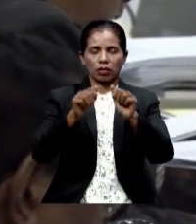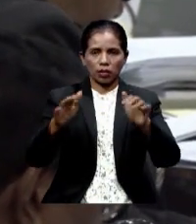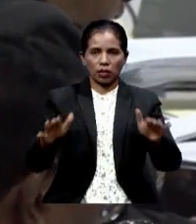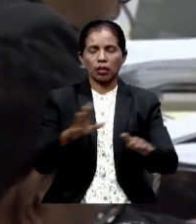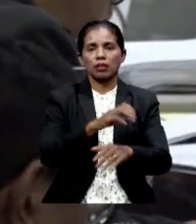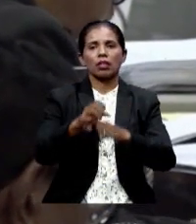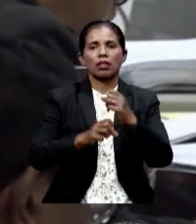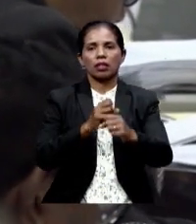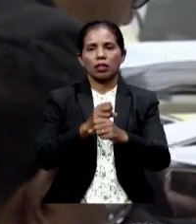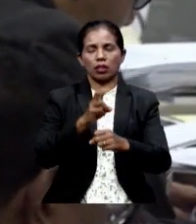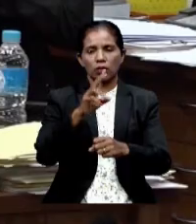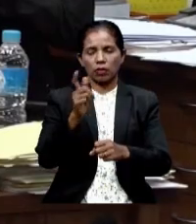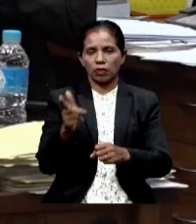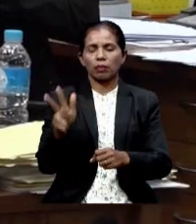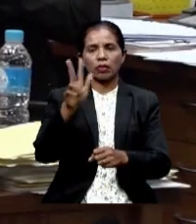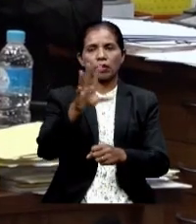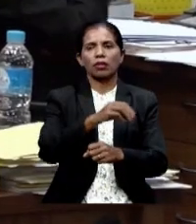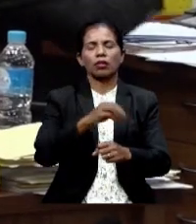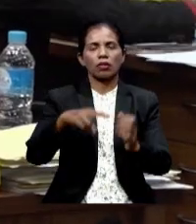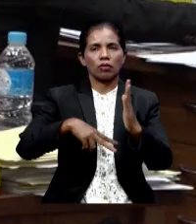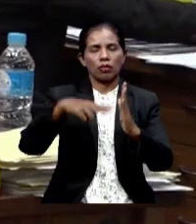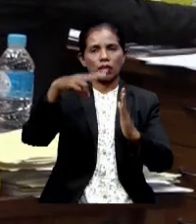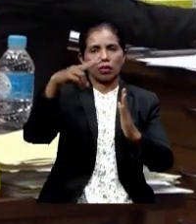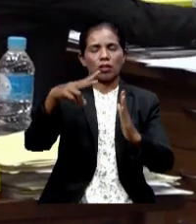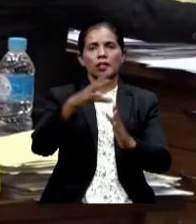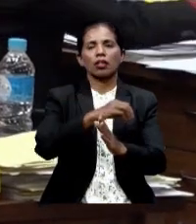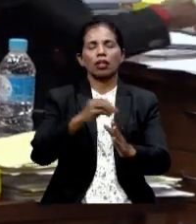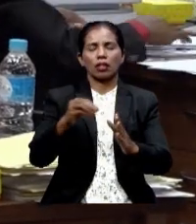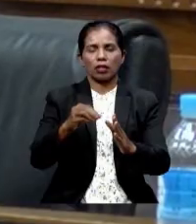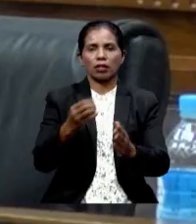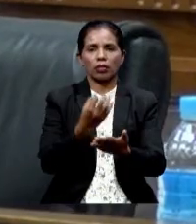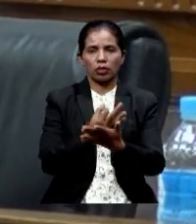tina rihun rua ruanulu resintolu, ho valor total dólar